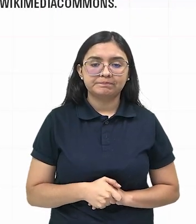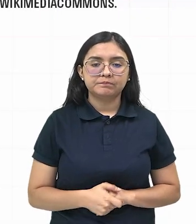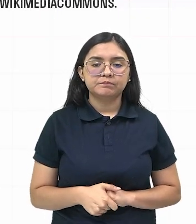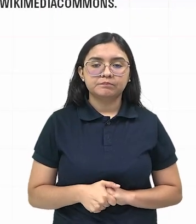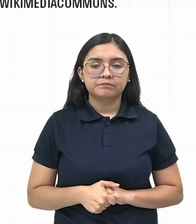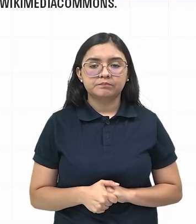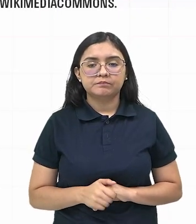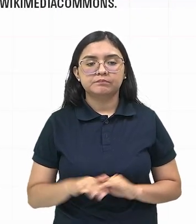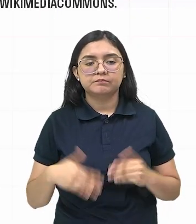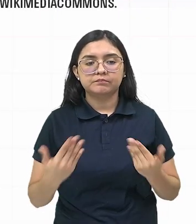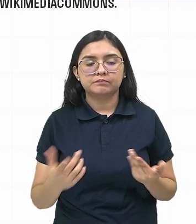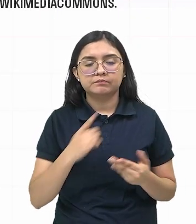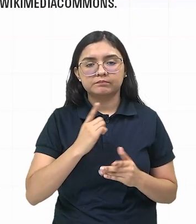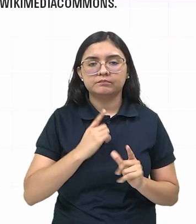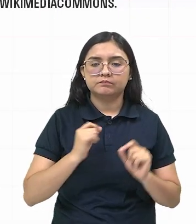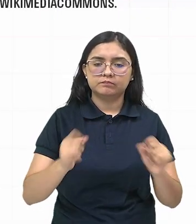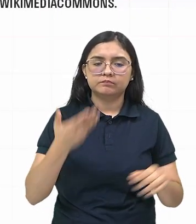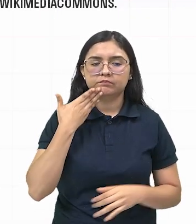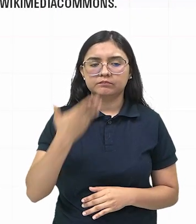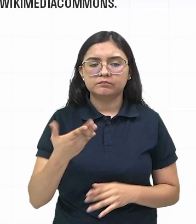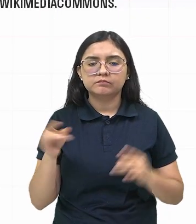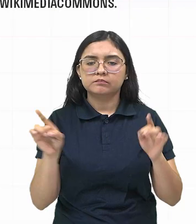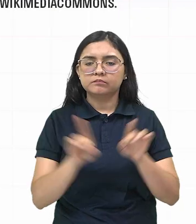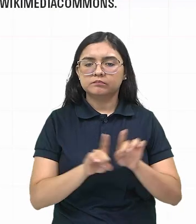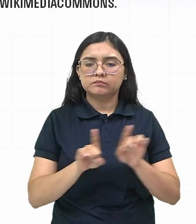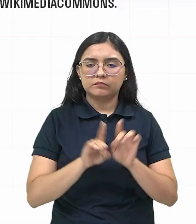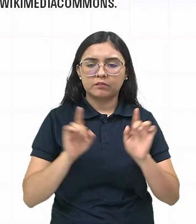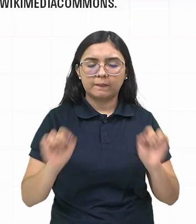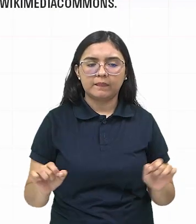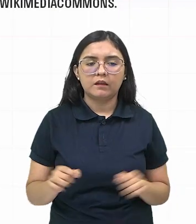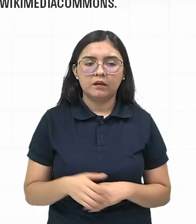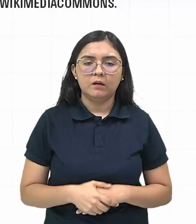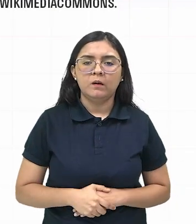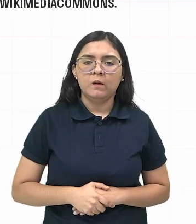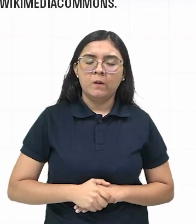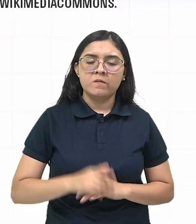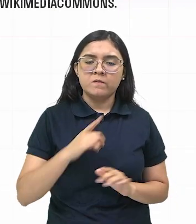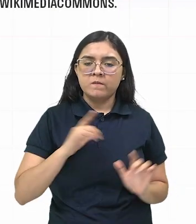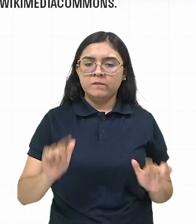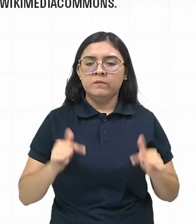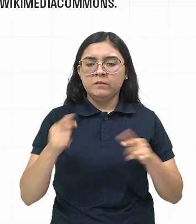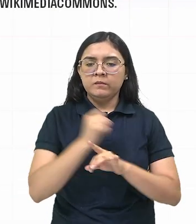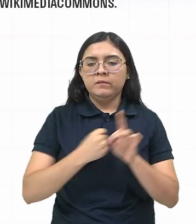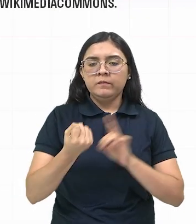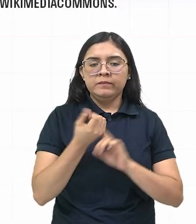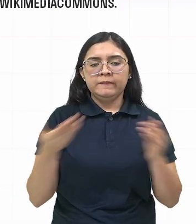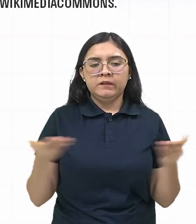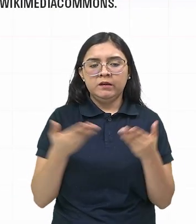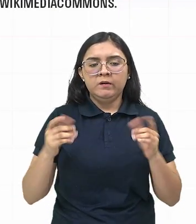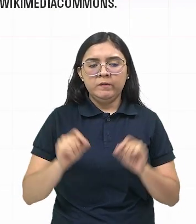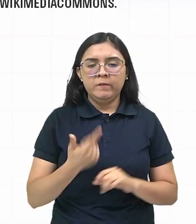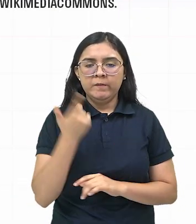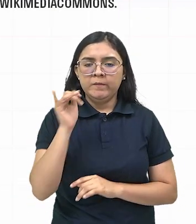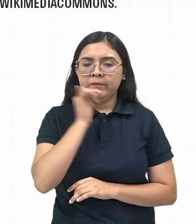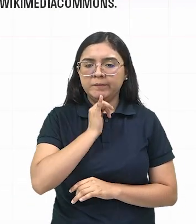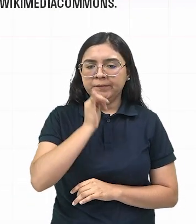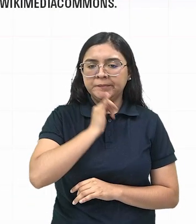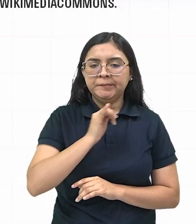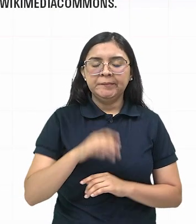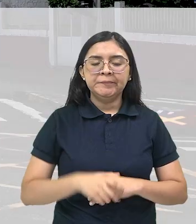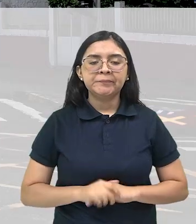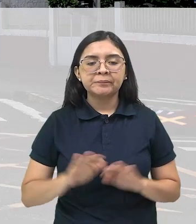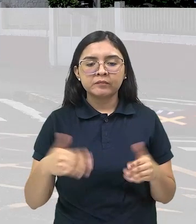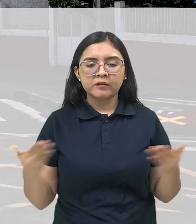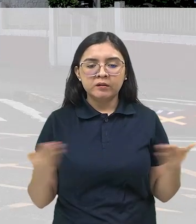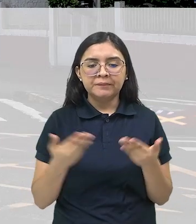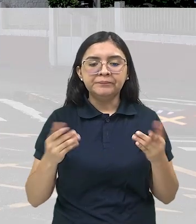sobre questão de reivindicação, falando sobre questão ali de movimentos sociais, agora a gente vai para outro exemplo, e agora